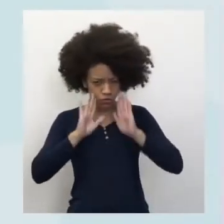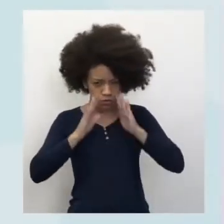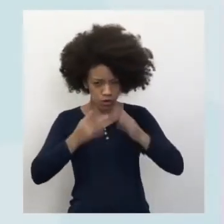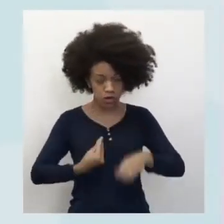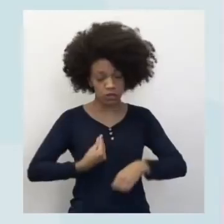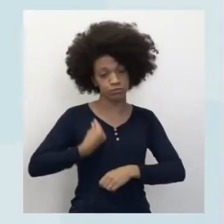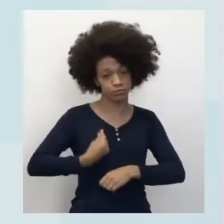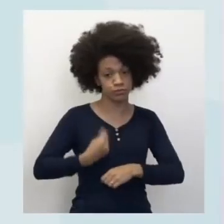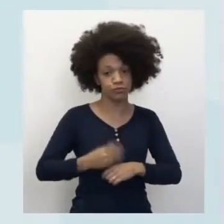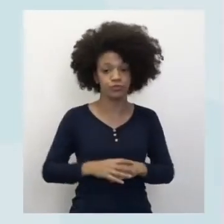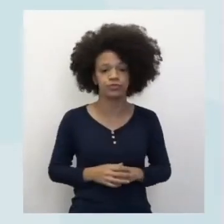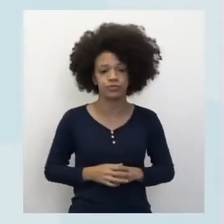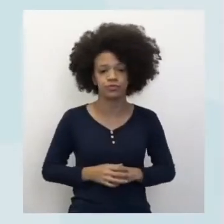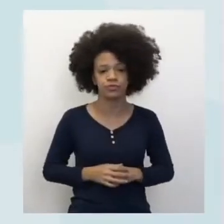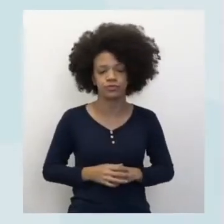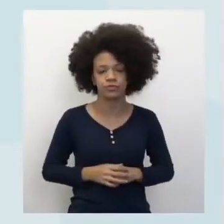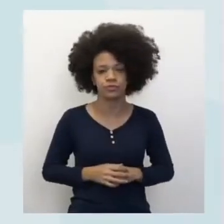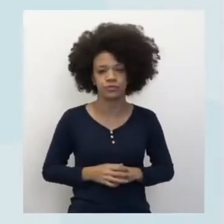ali.